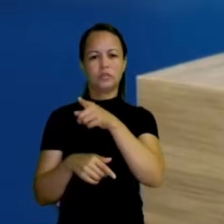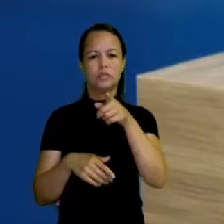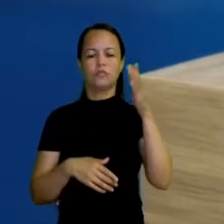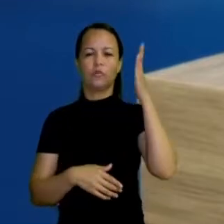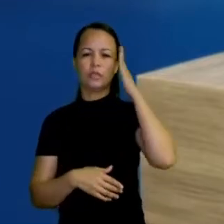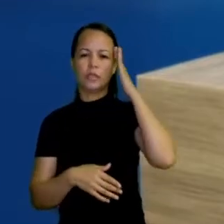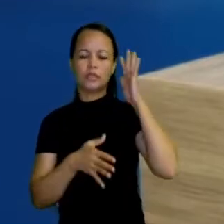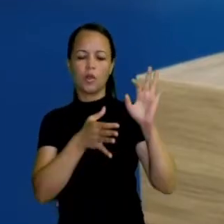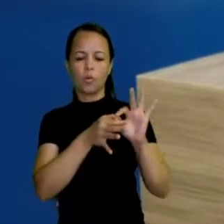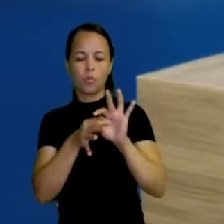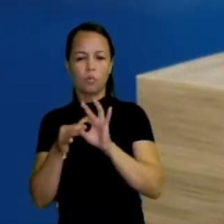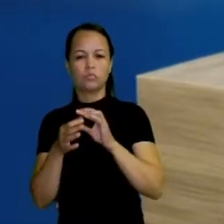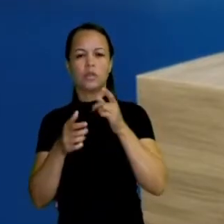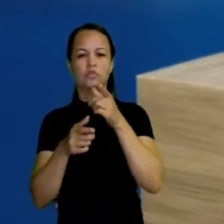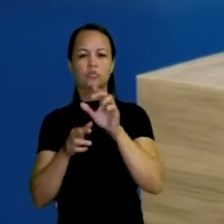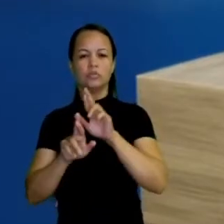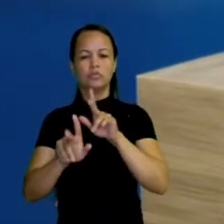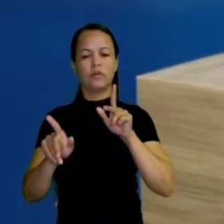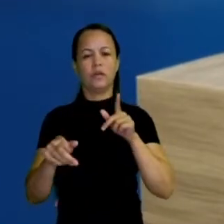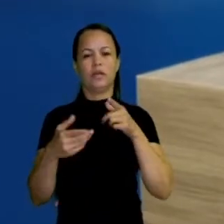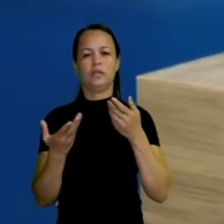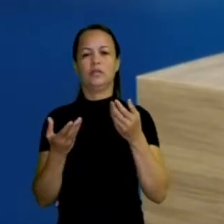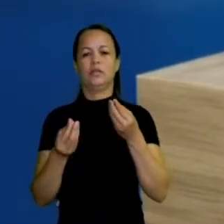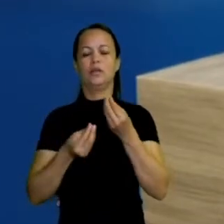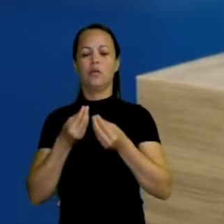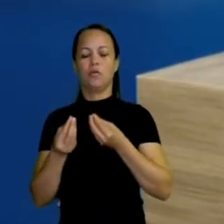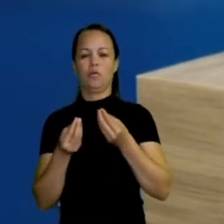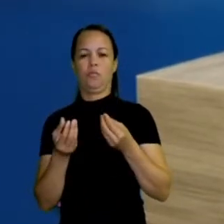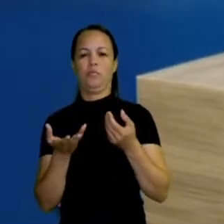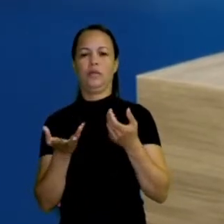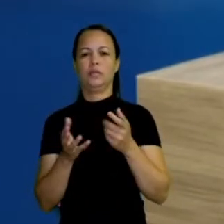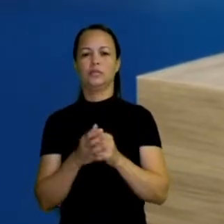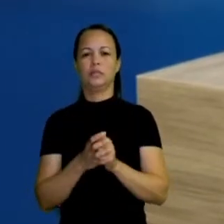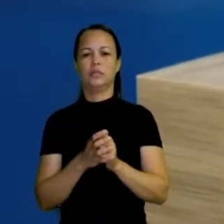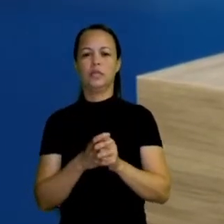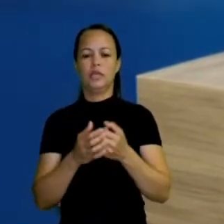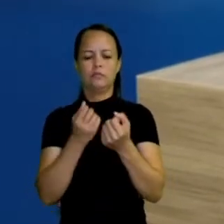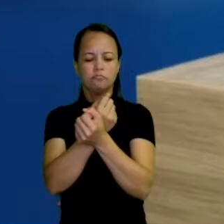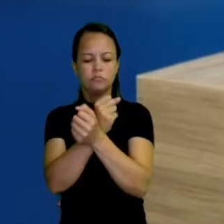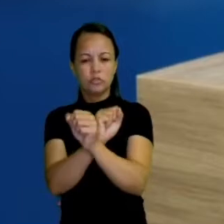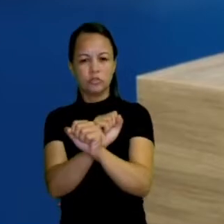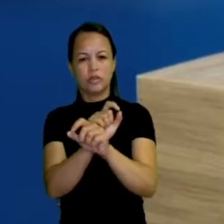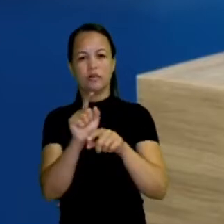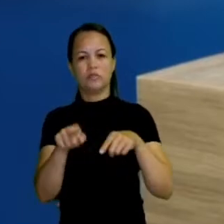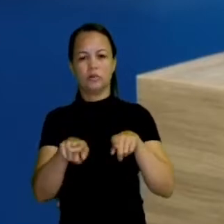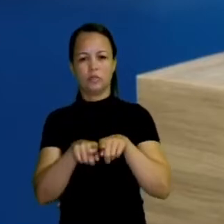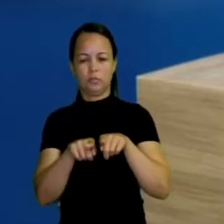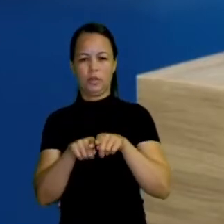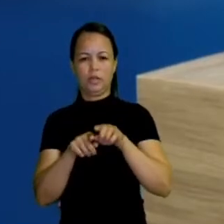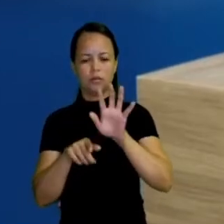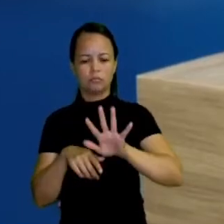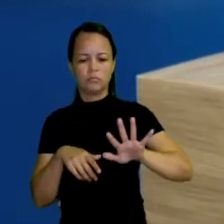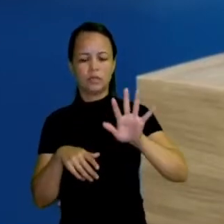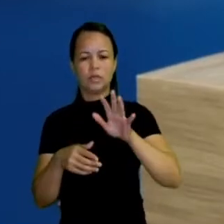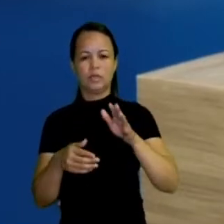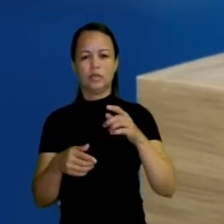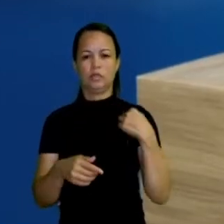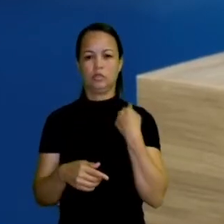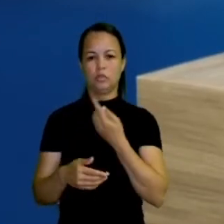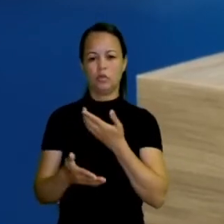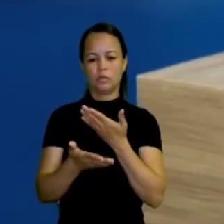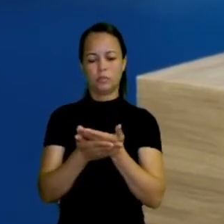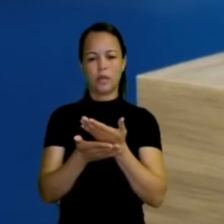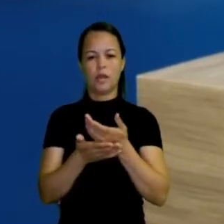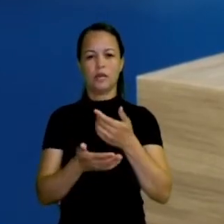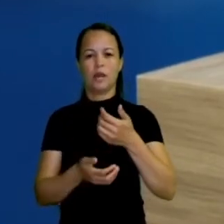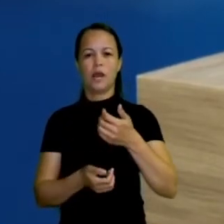processo migratório no período de escravidão. Nossa aula vai contemplar esse ponto, é um leque. A nossa primeira aula, ela nos